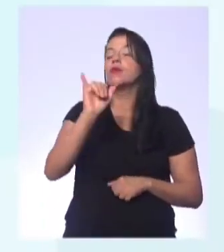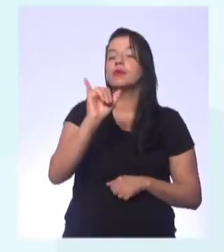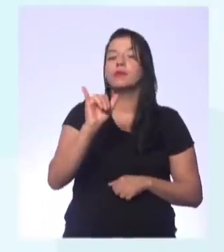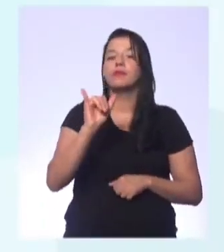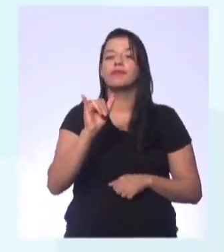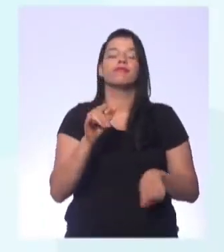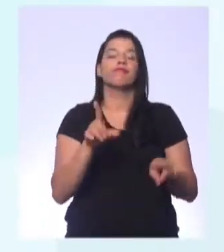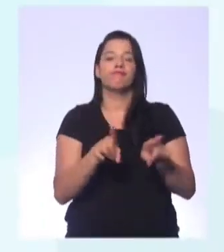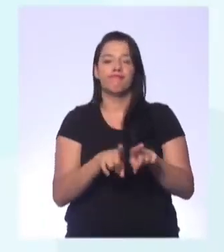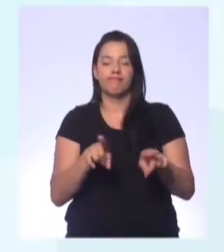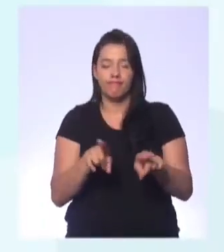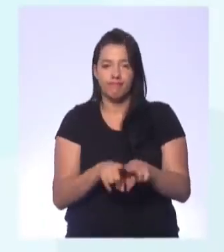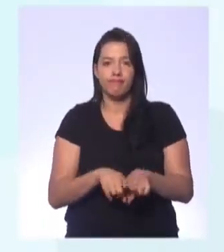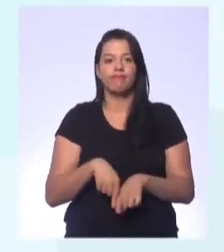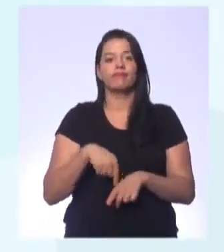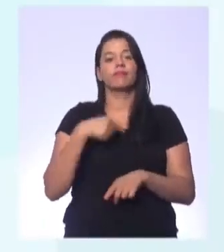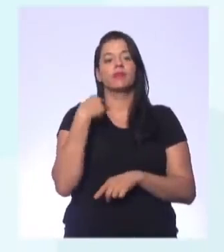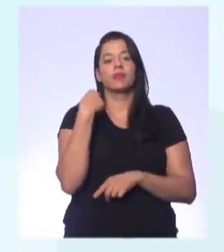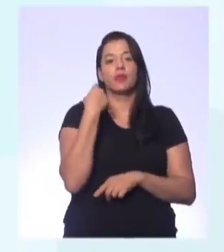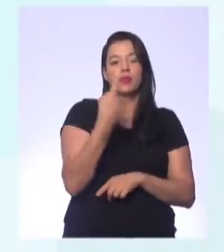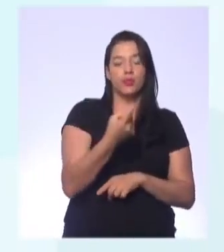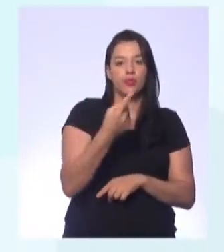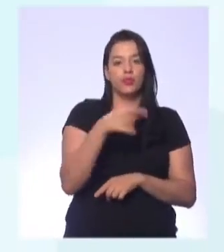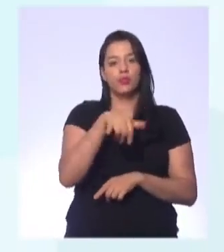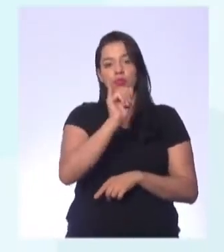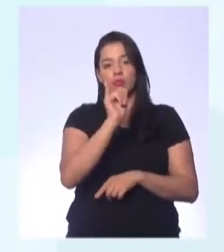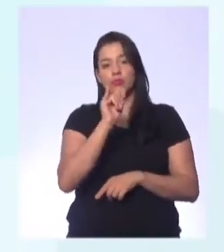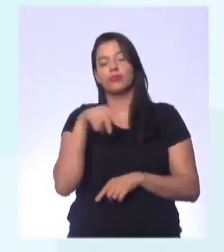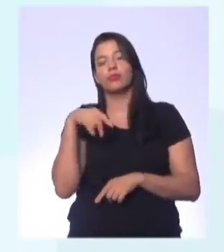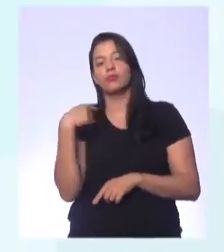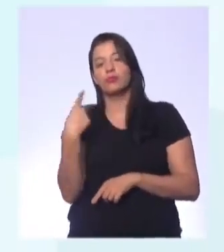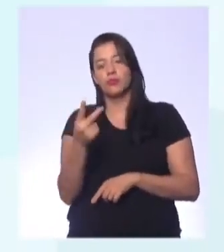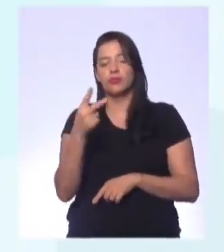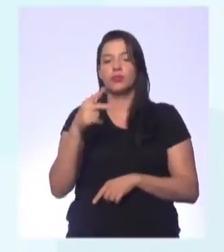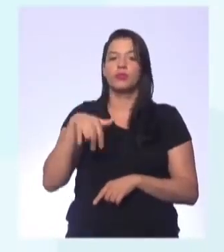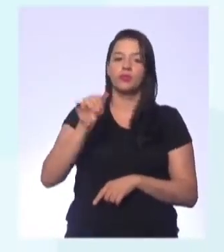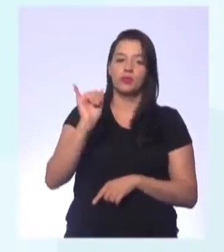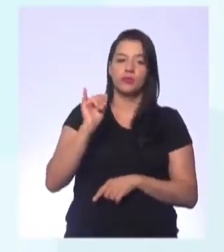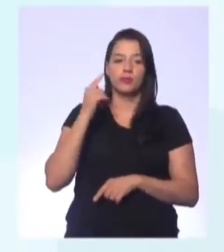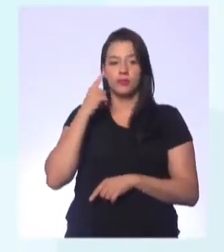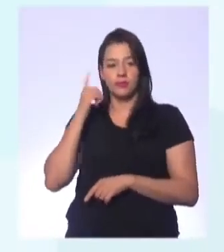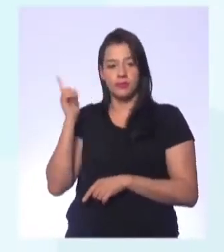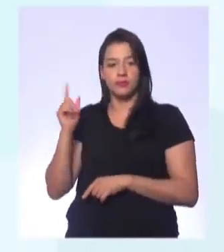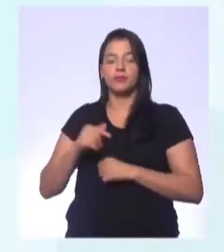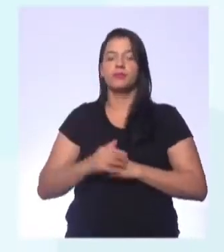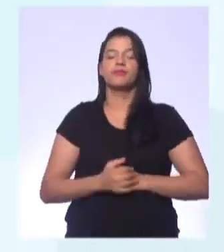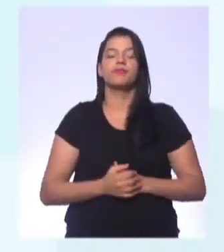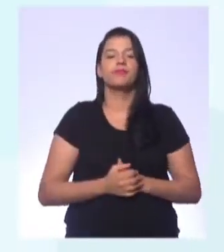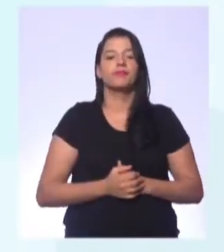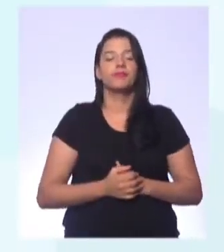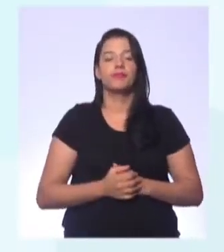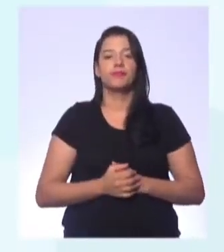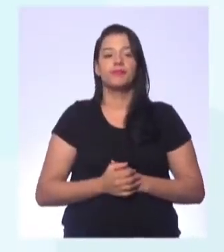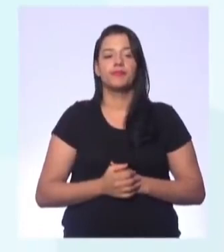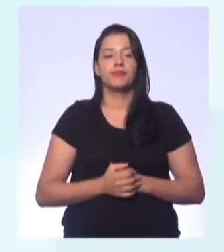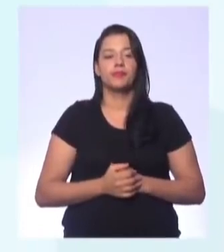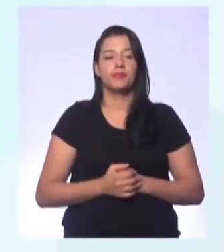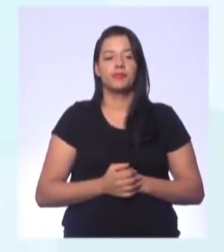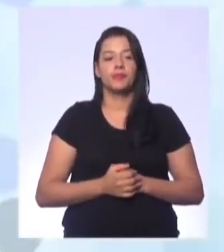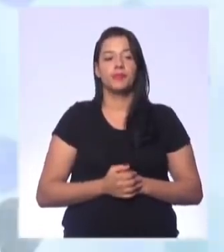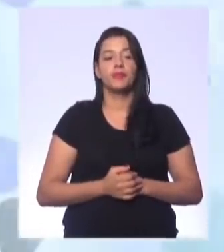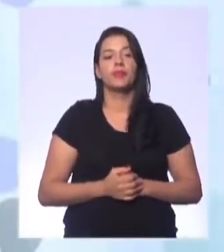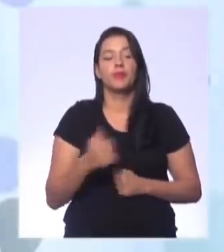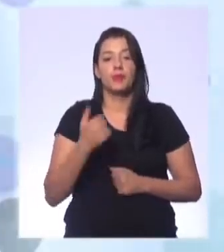y mesmo ideia que ela tem 12 então tenho dois Y por enquanto é bem